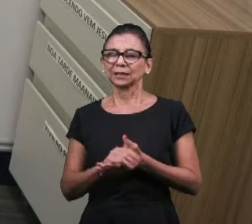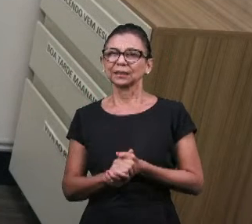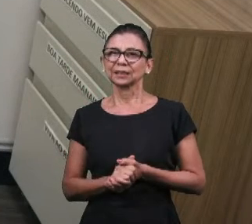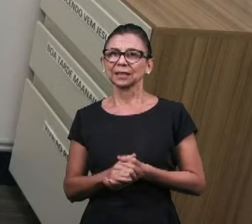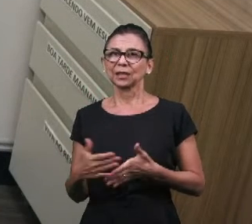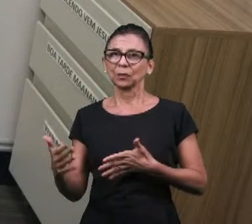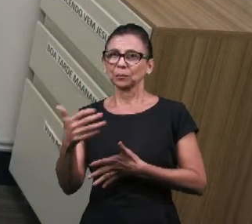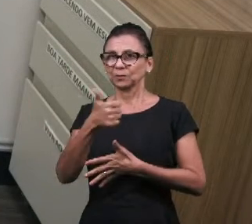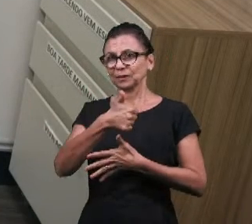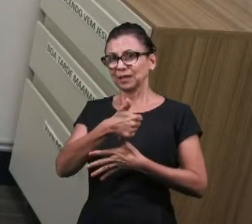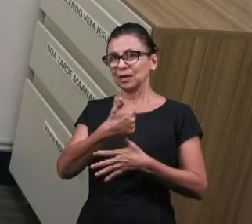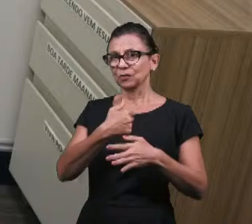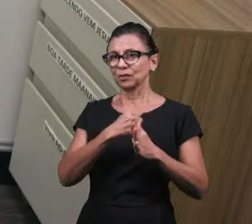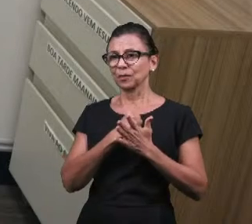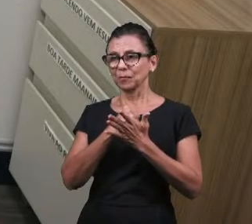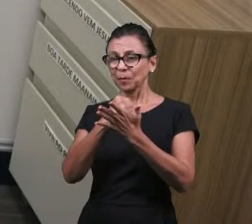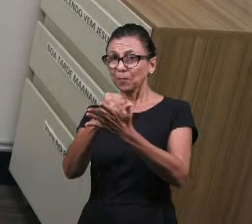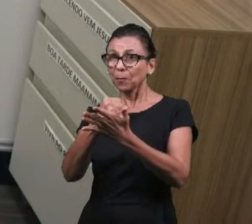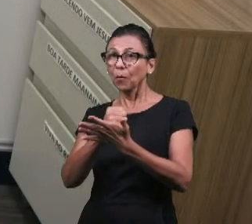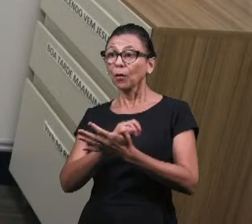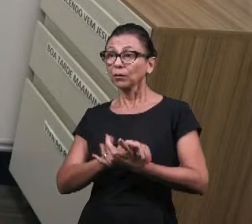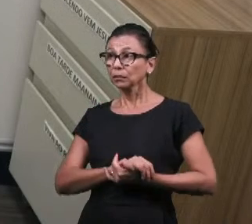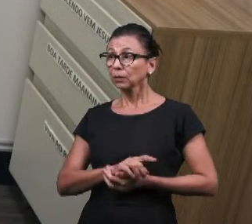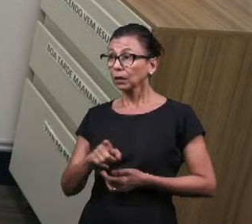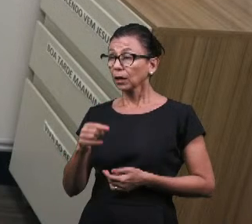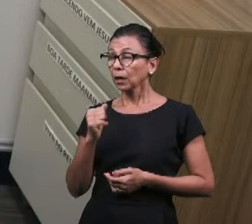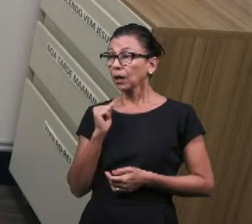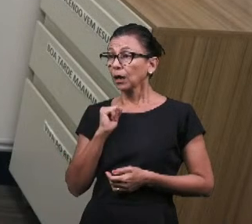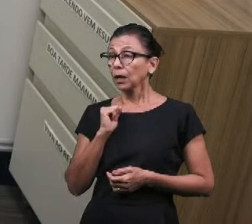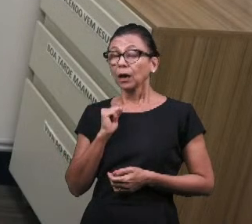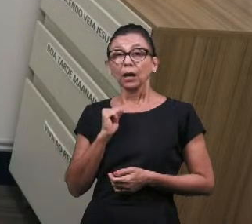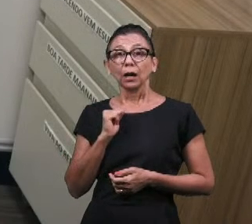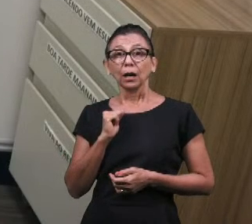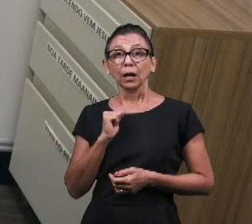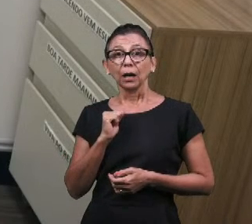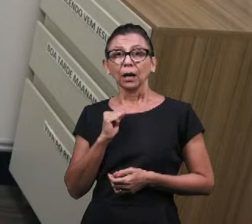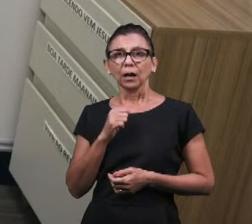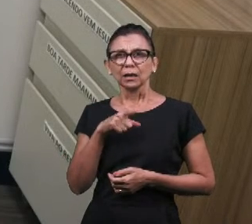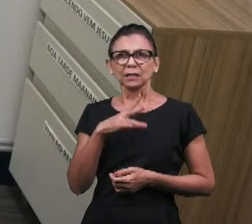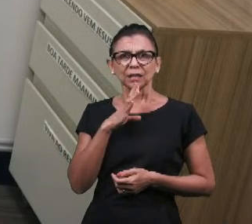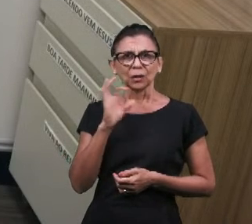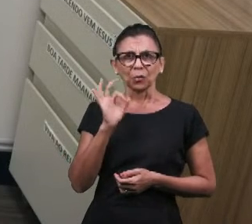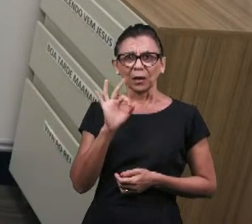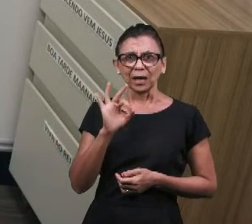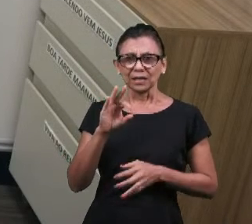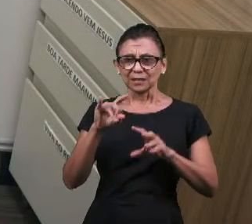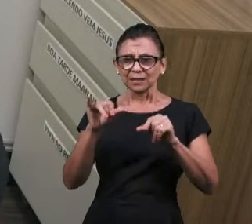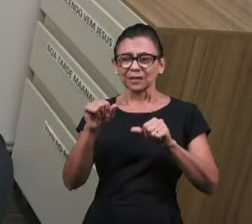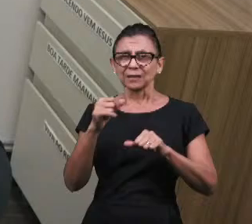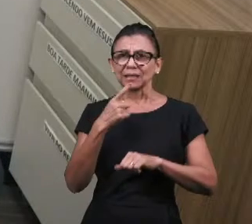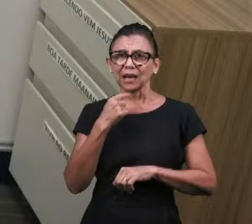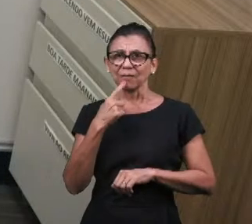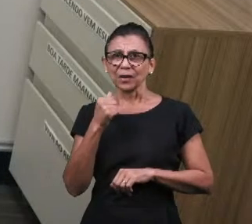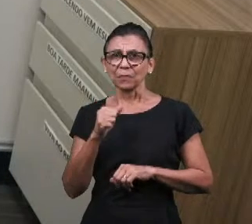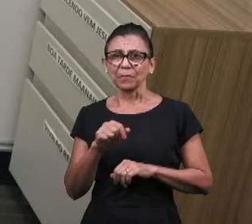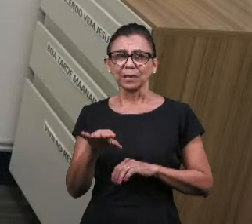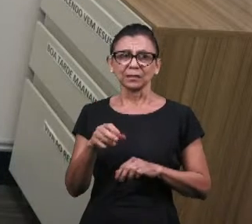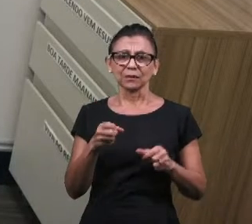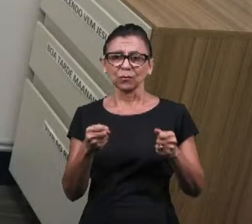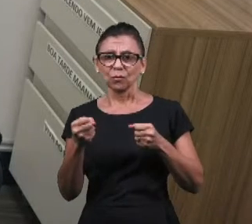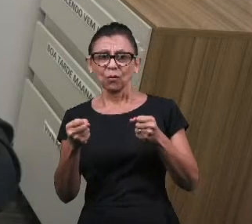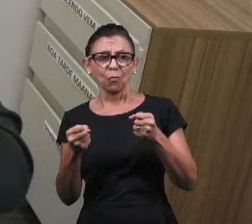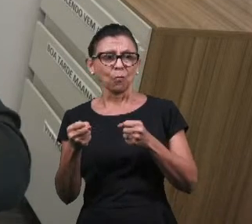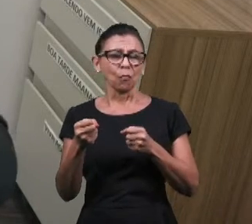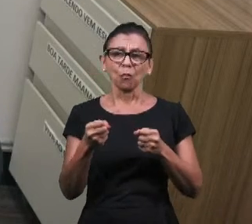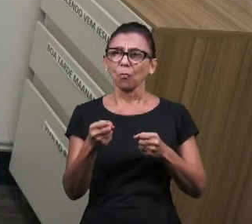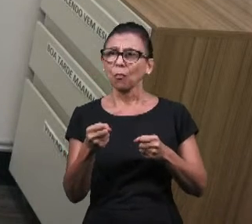de Ulisses. Parece uma cidade, pastor. Quem não conhece Terra Vermelha, se entrar lá, fica praticamente perdido, né? Se for de carro, de moto. Sem dúvida